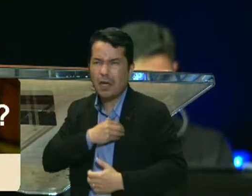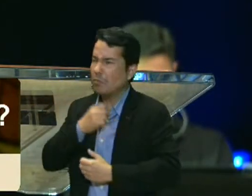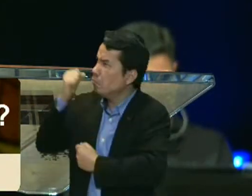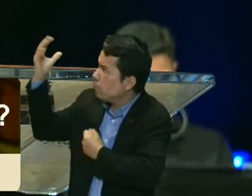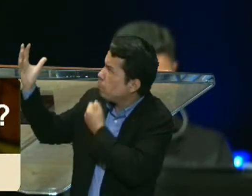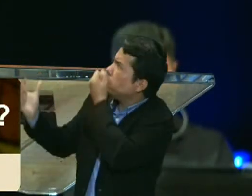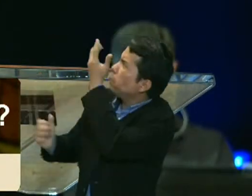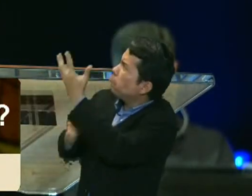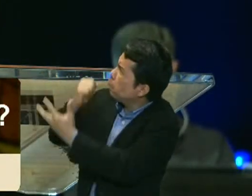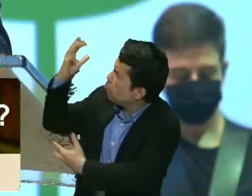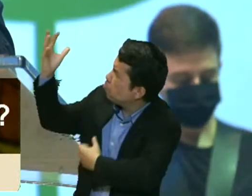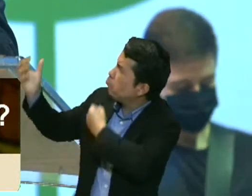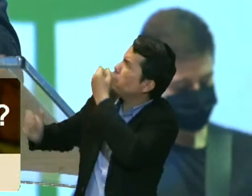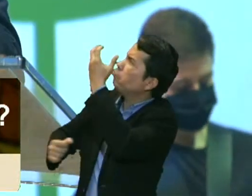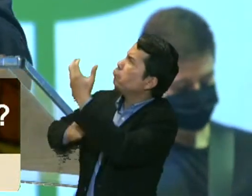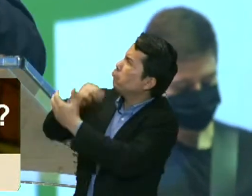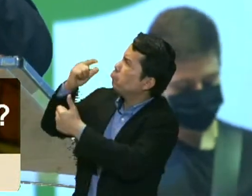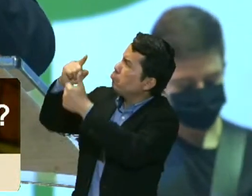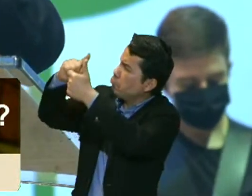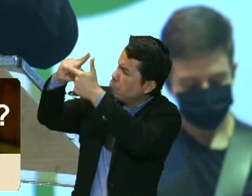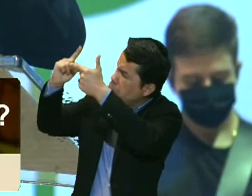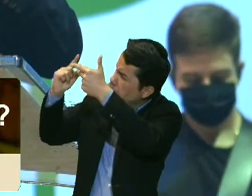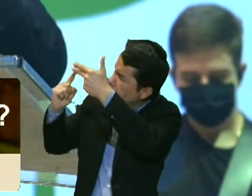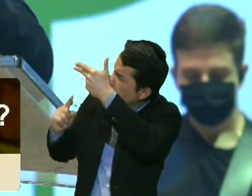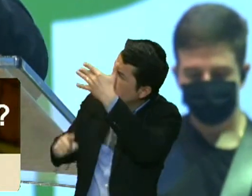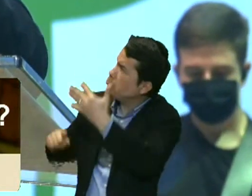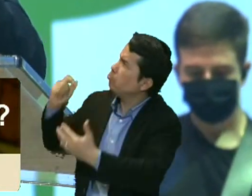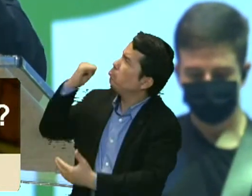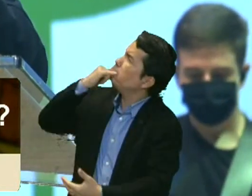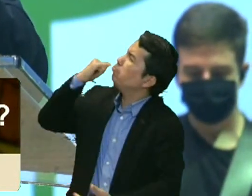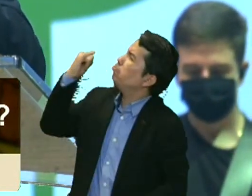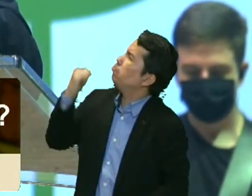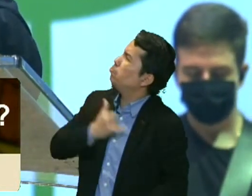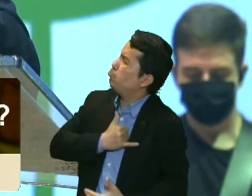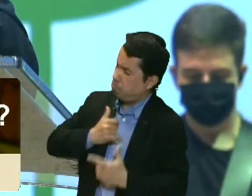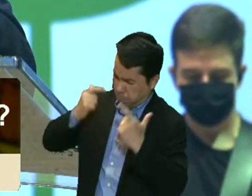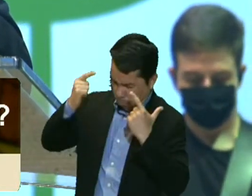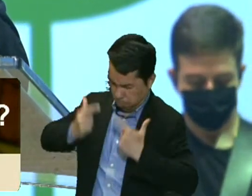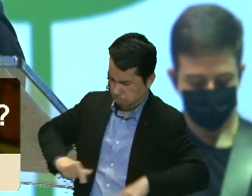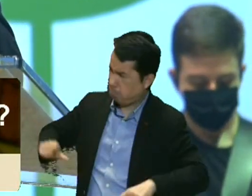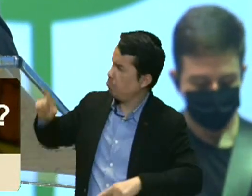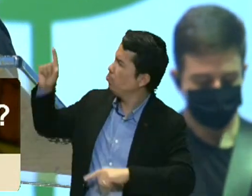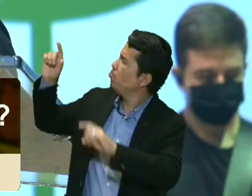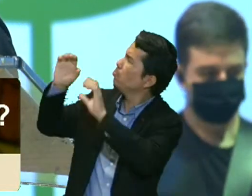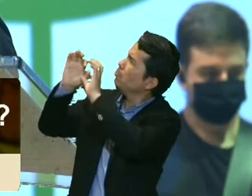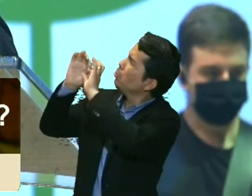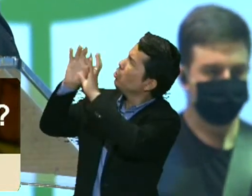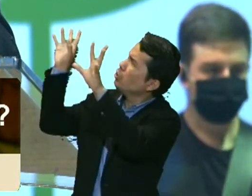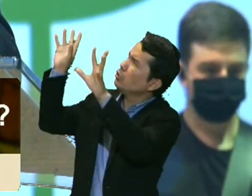Quero confessar cada vez mais os meus pecados, para ser moldado naquilo que é o querer e efetuar do Senhor.